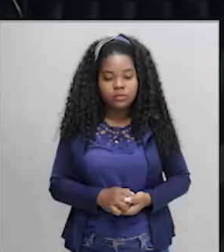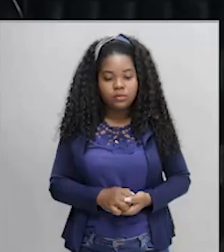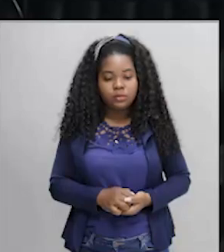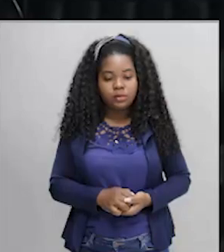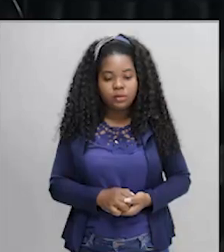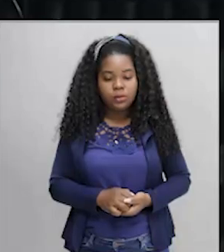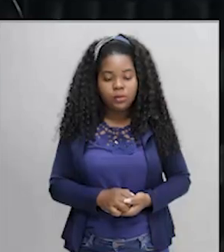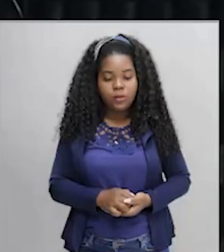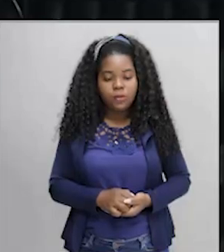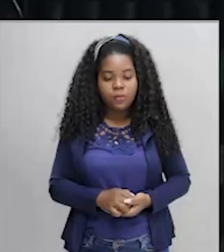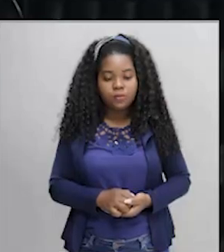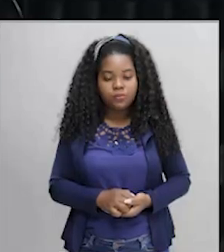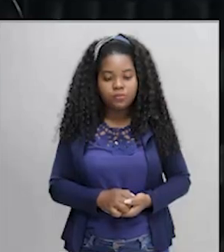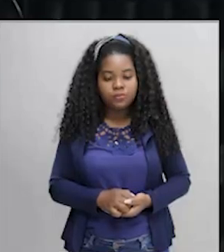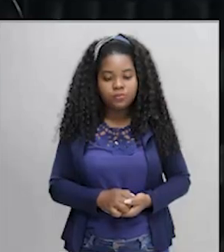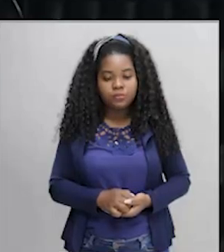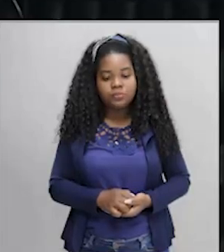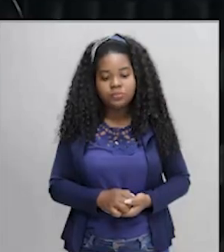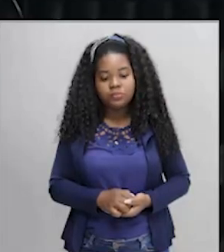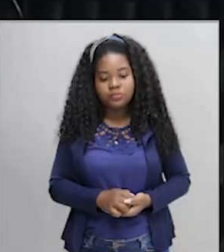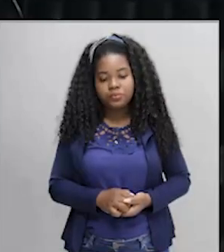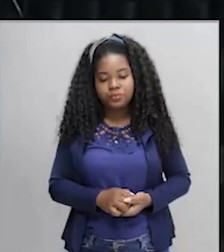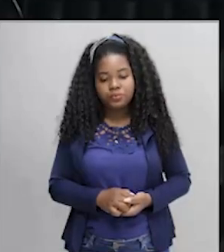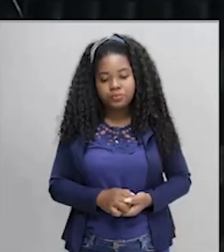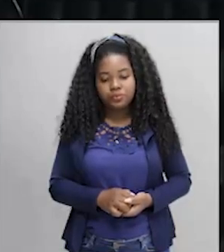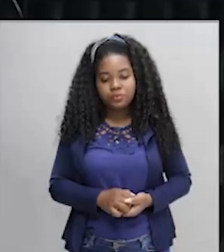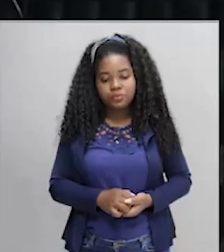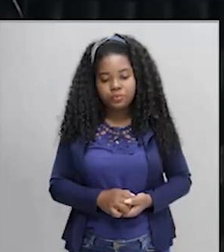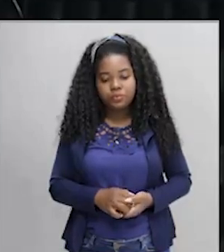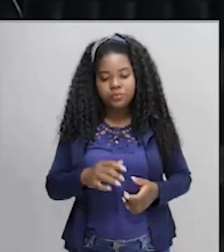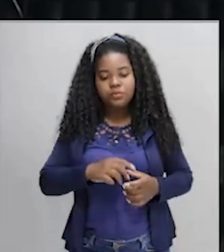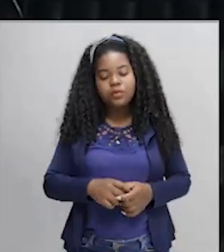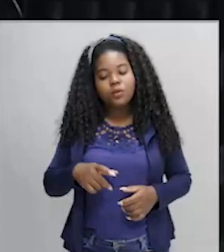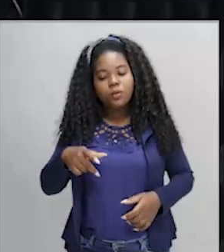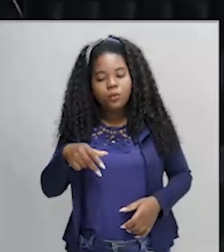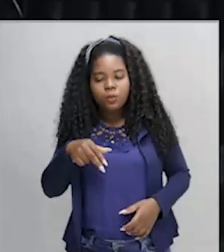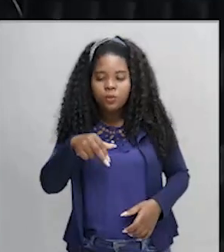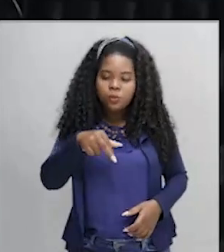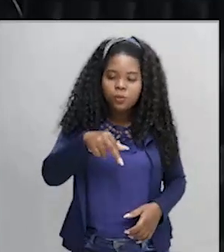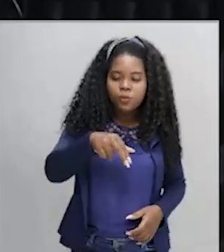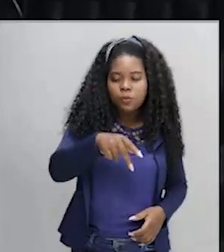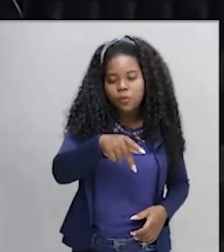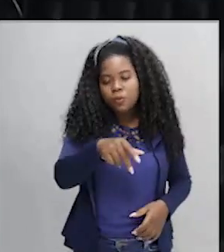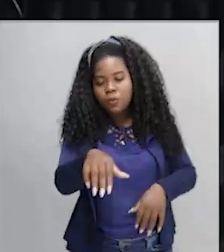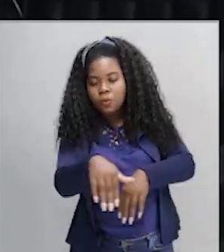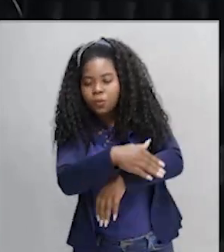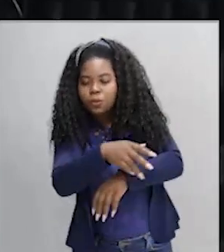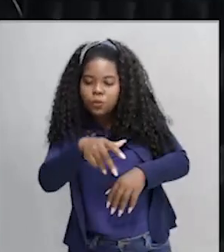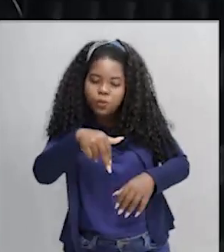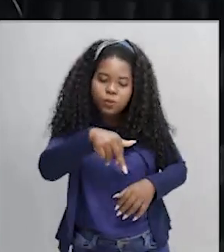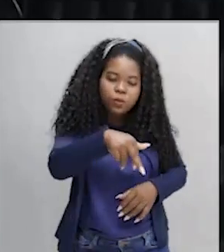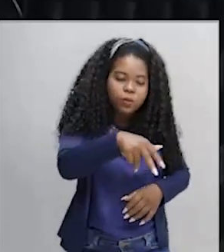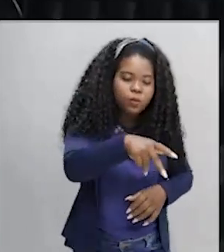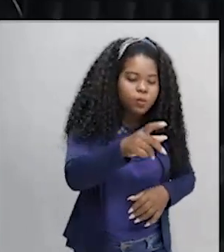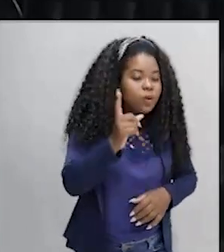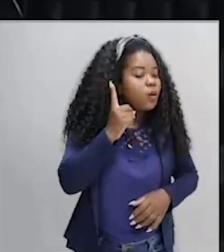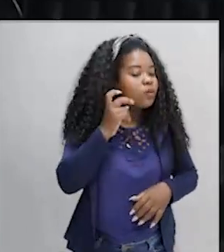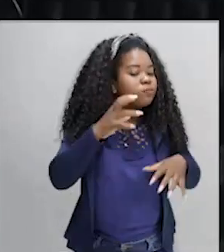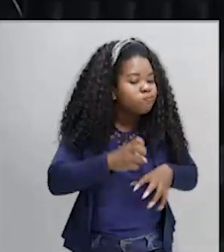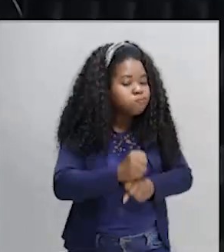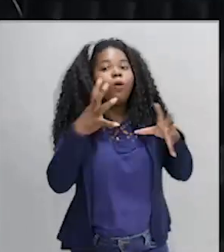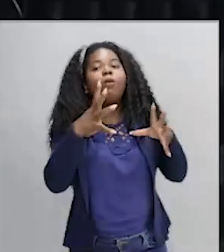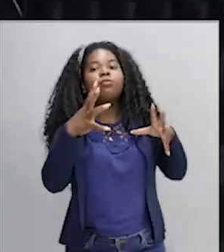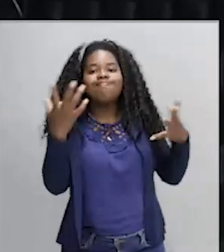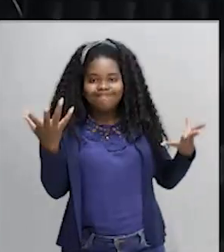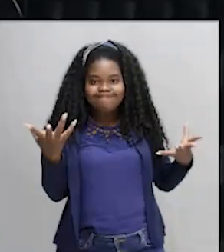Atravessando a rua quando ela ouviu o som de uma explosão. Tá? Então, percebam que em alguns casos, esses verbos